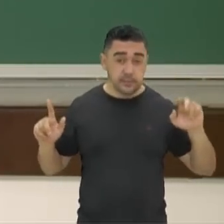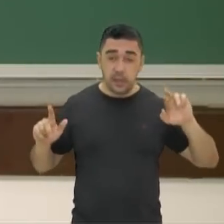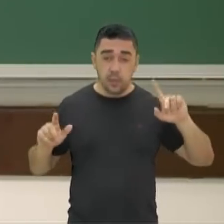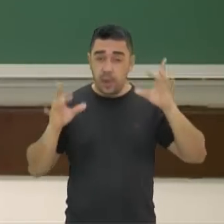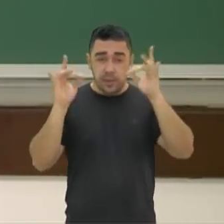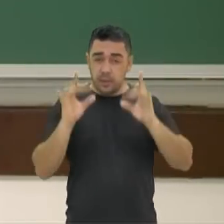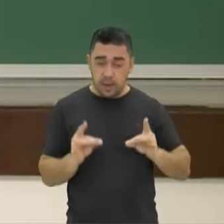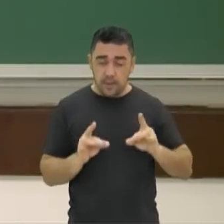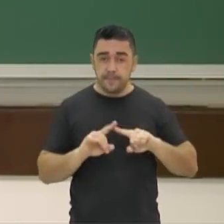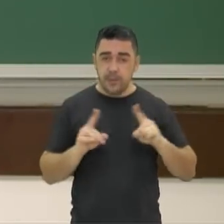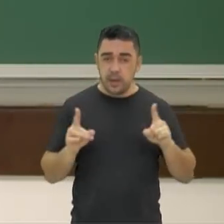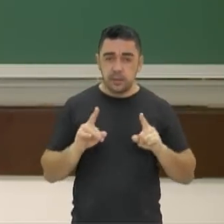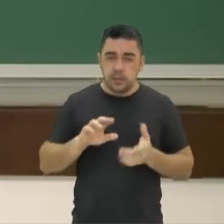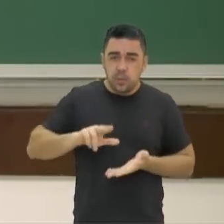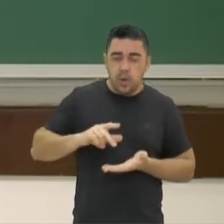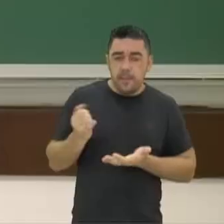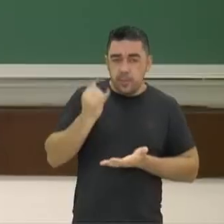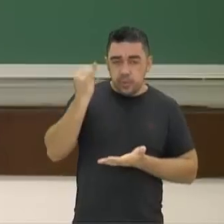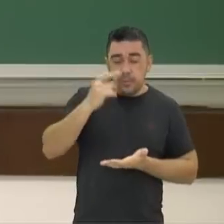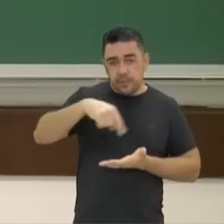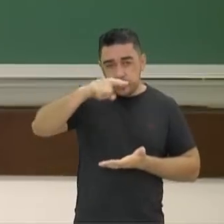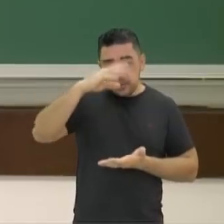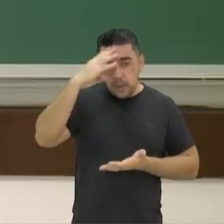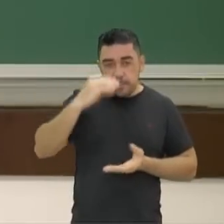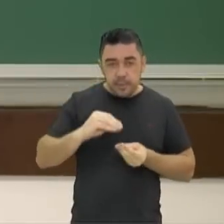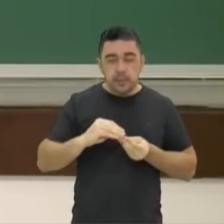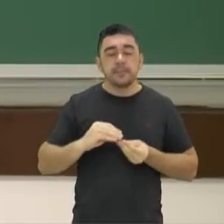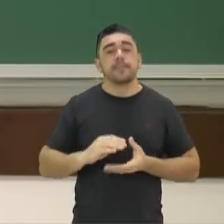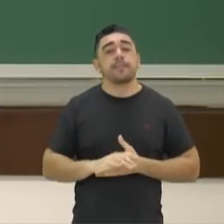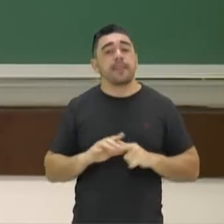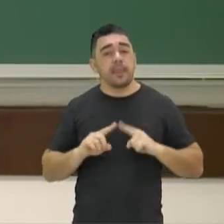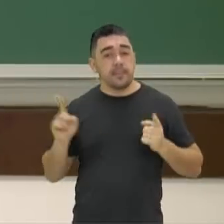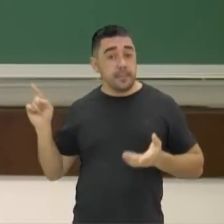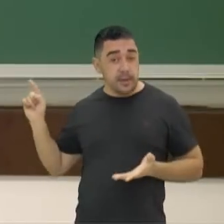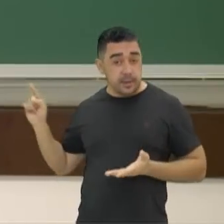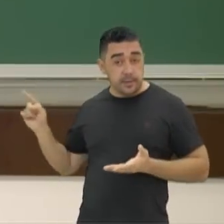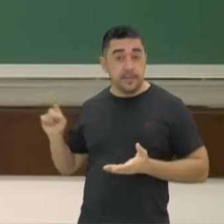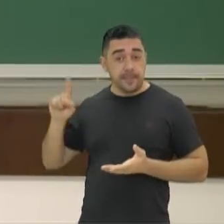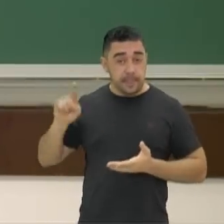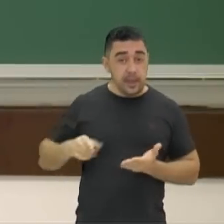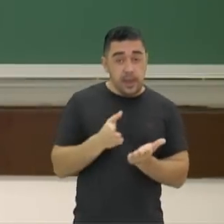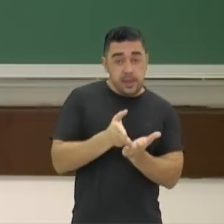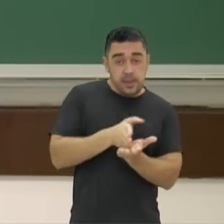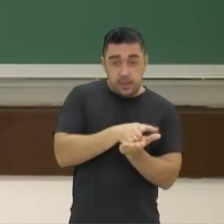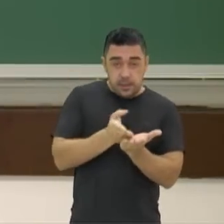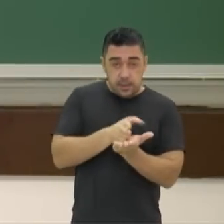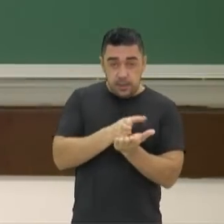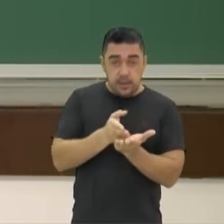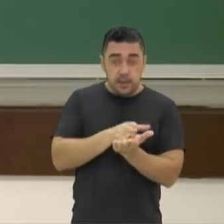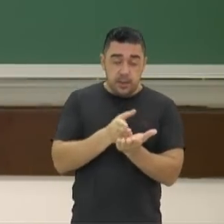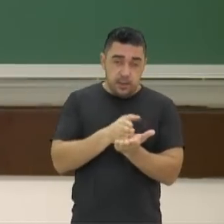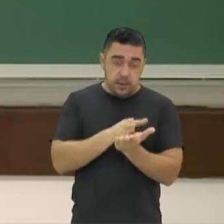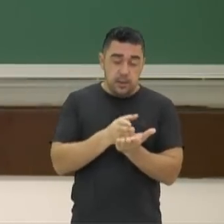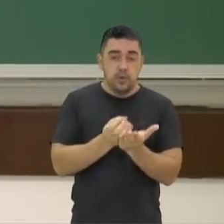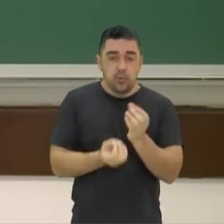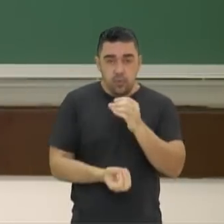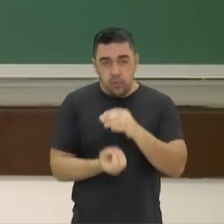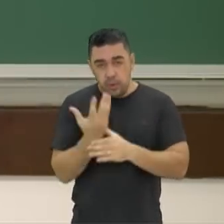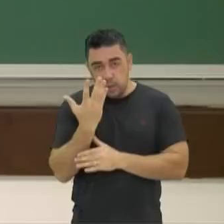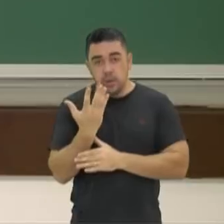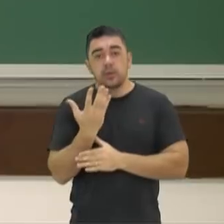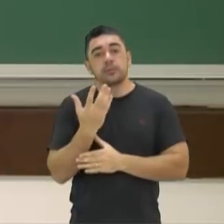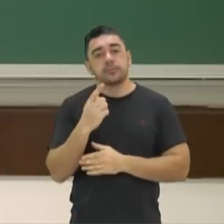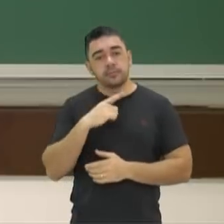entrar em detalhes, porque não é tão importante assim para vocês, mas sim, ó, uma espécie híbrida ali, né? Originou um